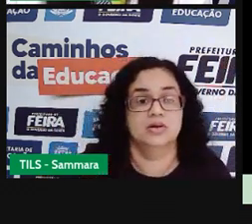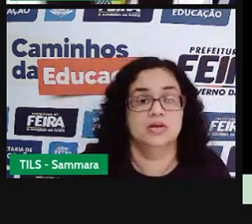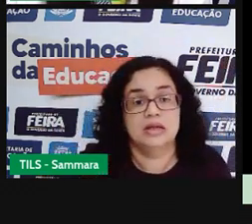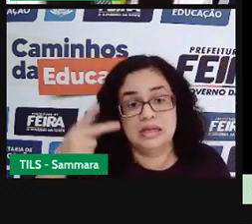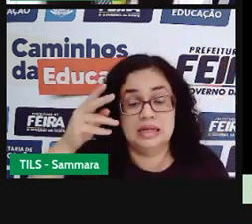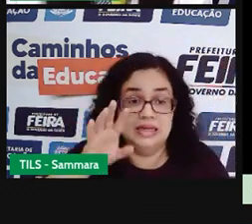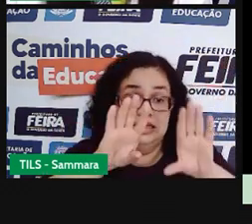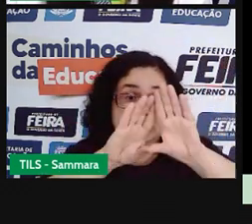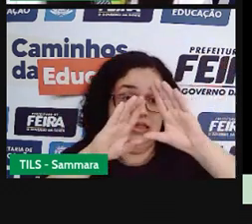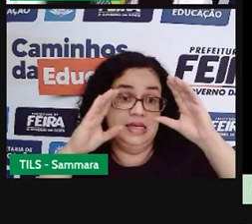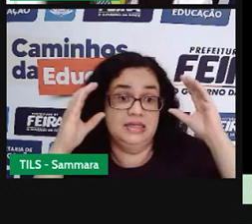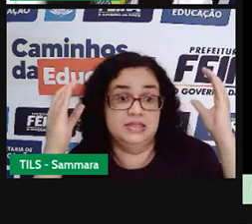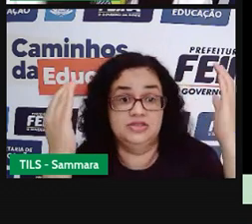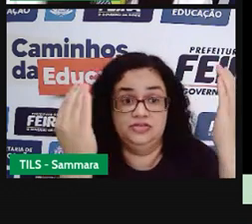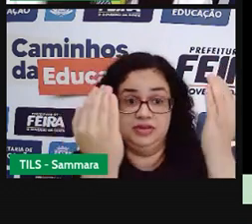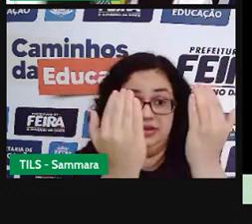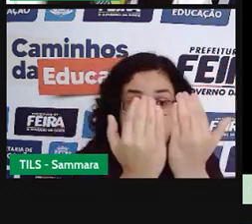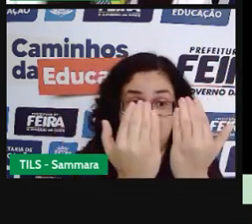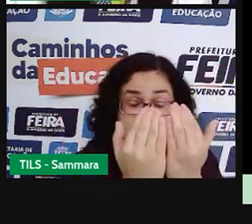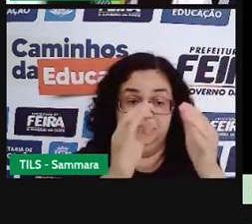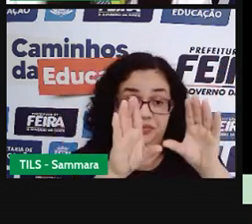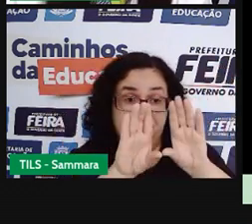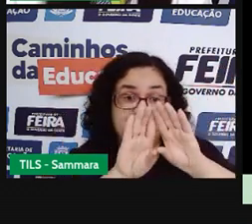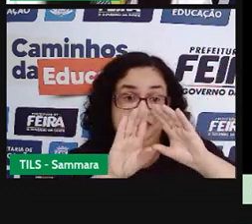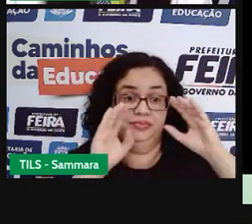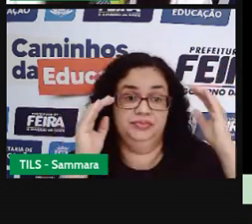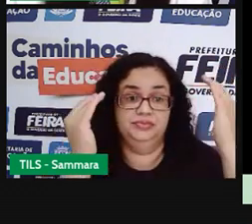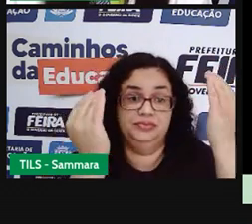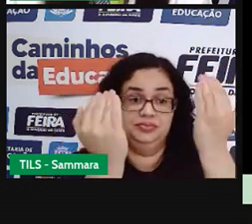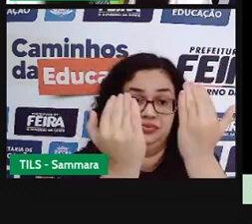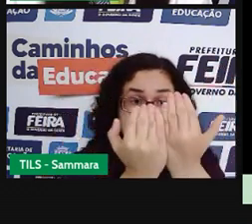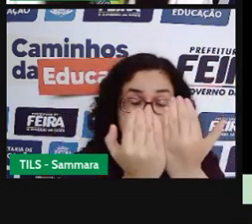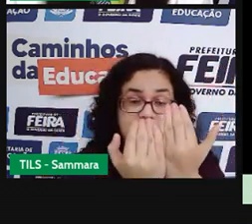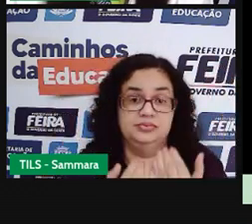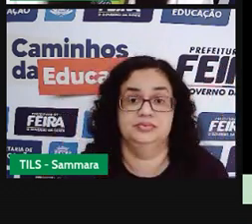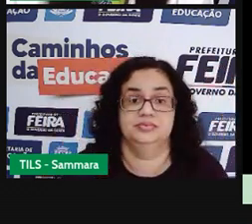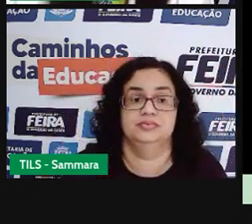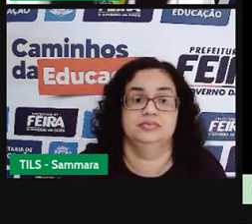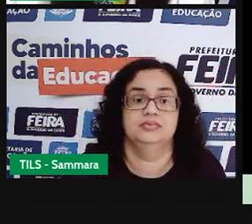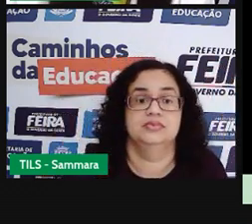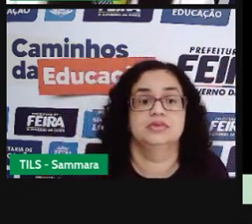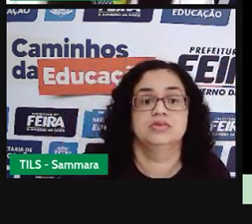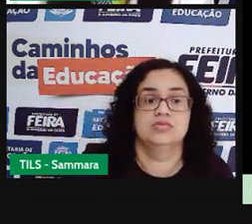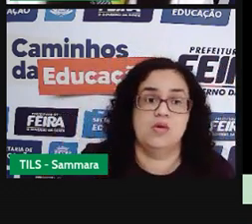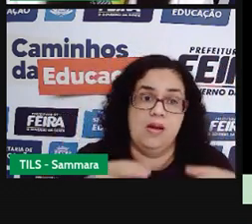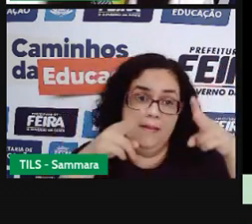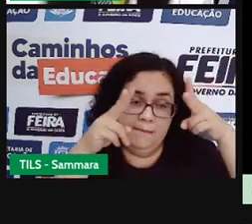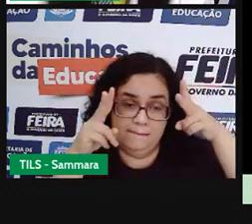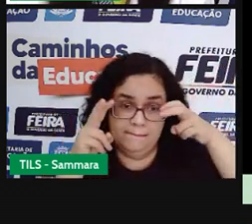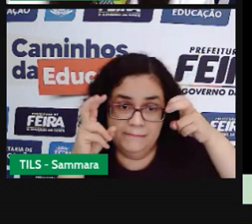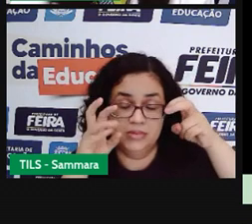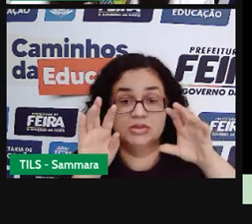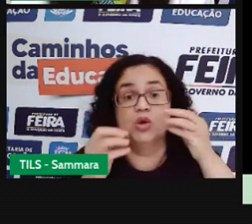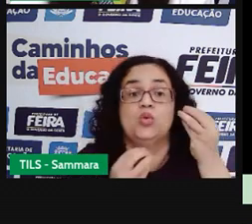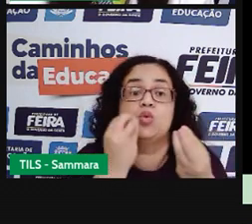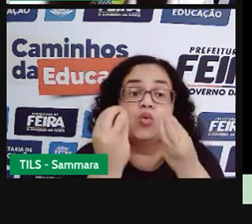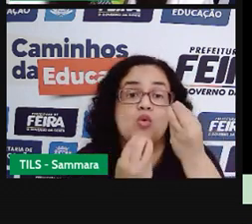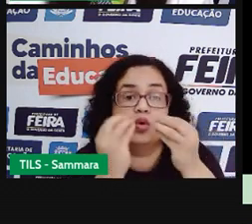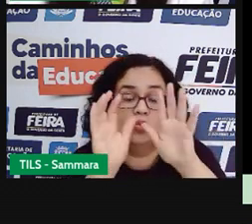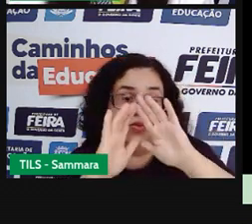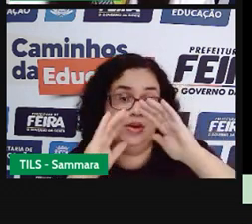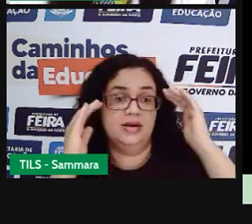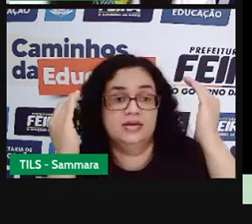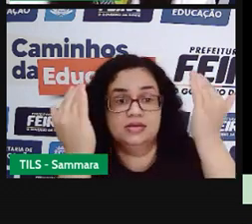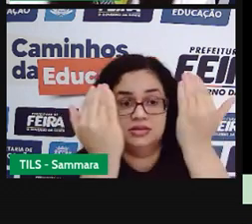a gente observa também a espera a gente não consegue identificar aí a face né porque espera é um